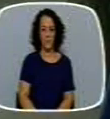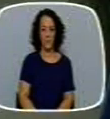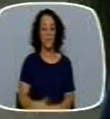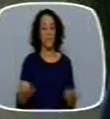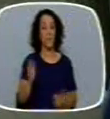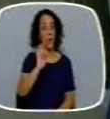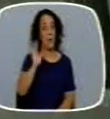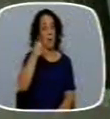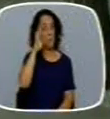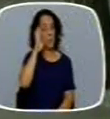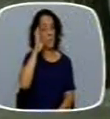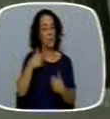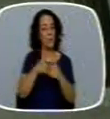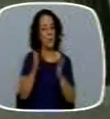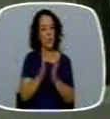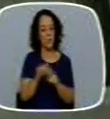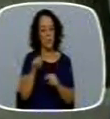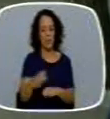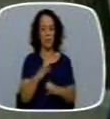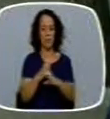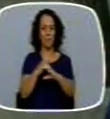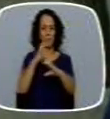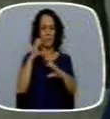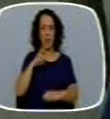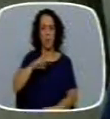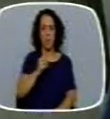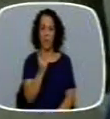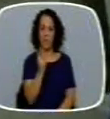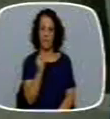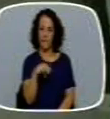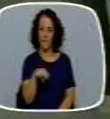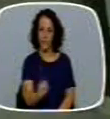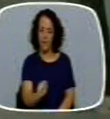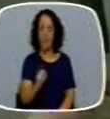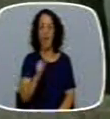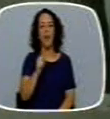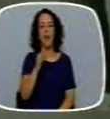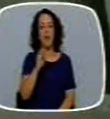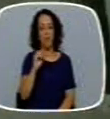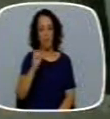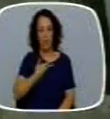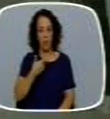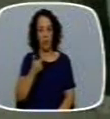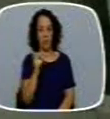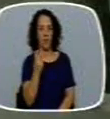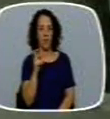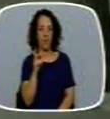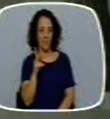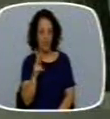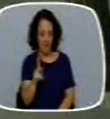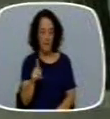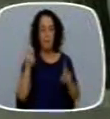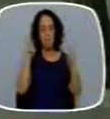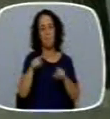Olá, boa tarde a todos. The Moving Food Truck foi aquilo que acabaram de ver, um vídeo promovido pela ADEXO e que pretende